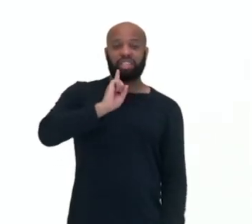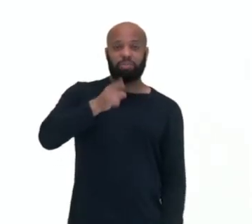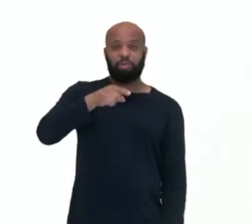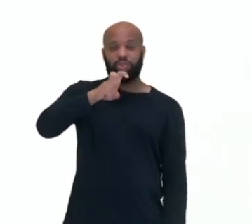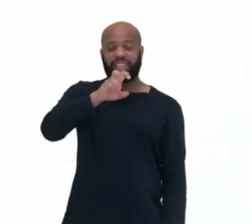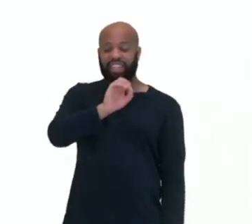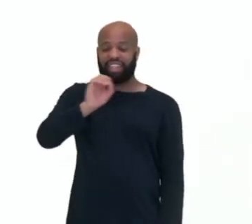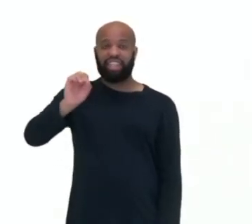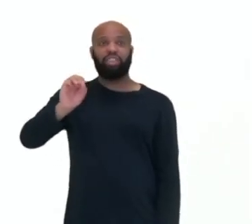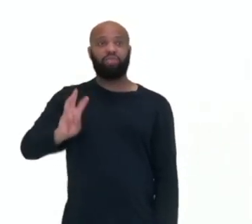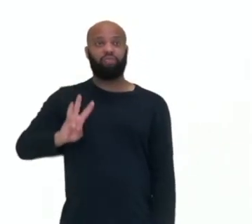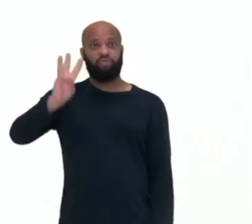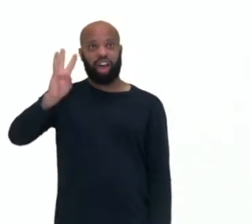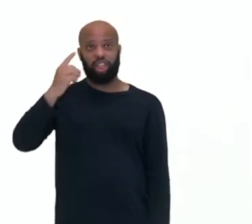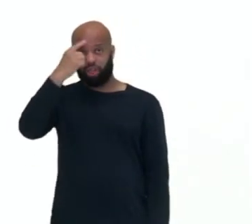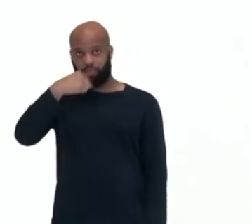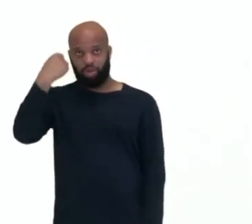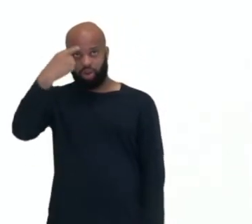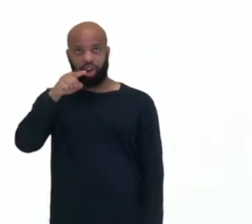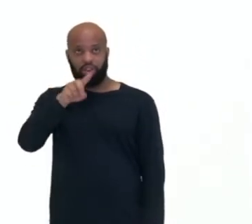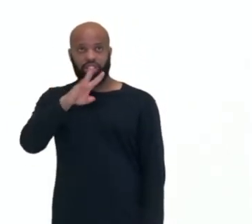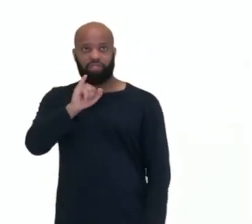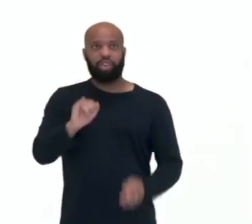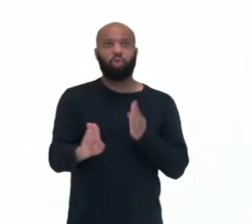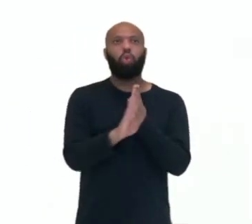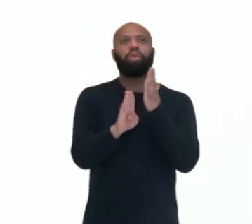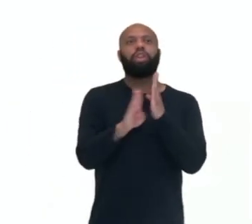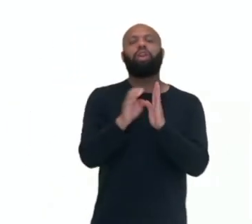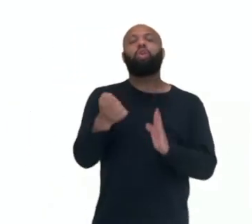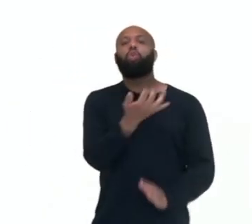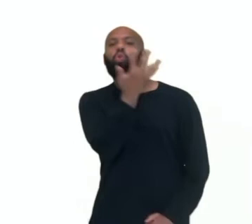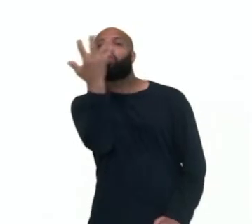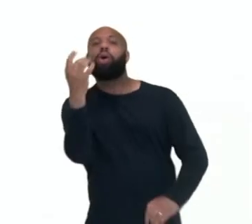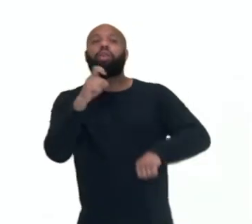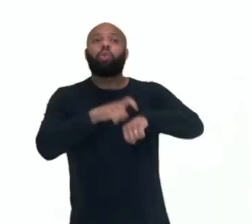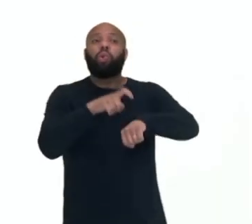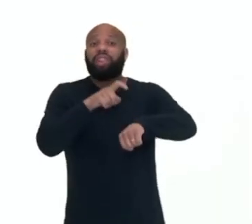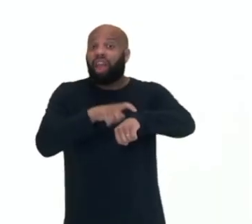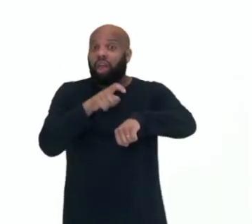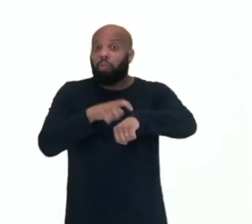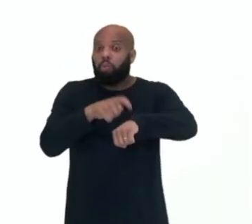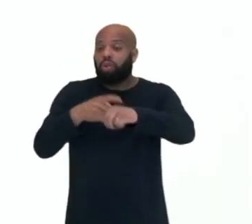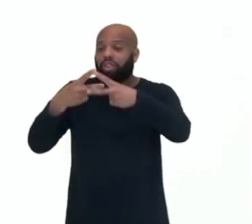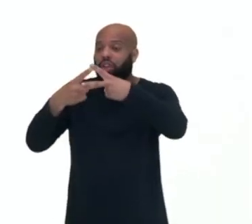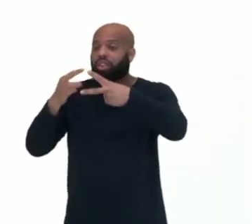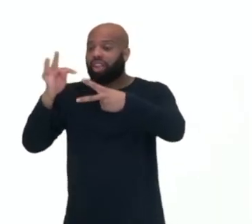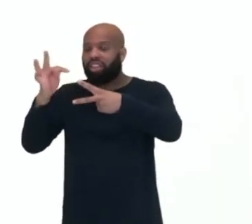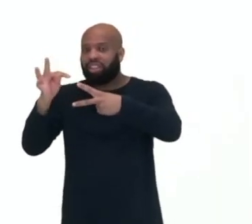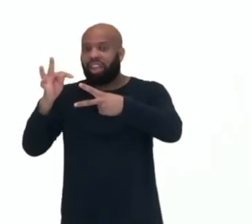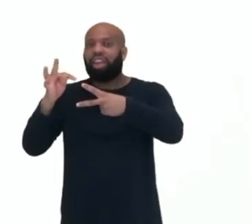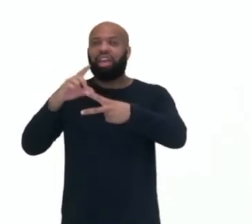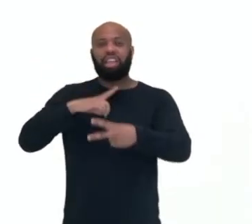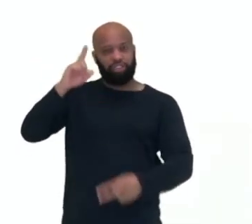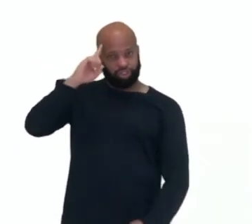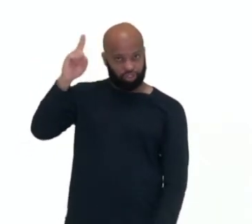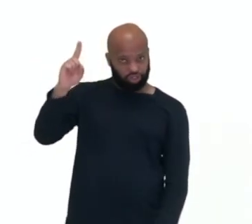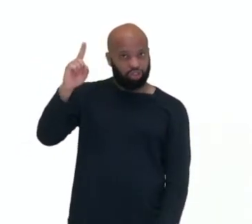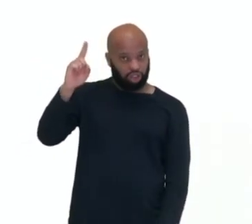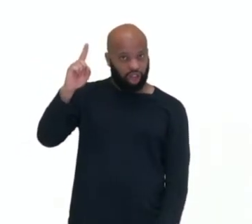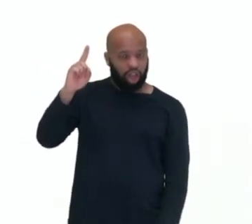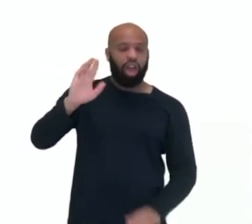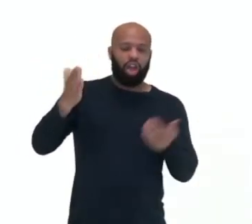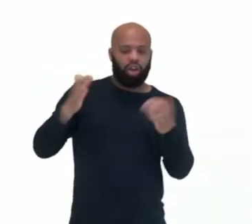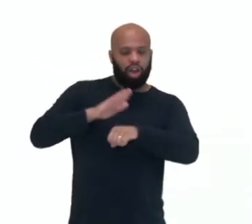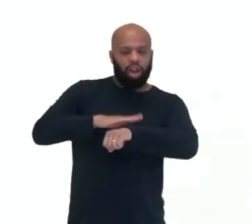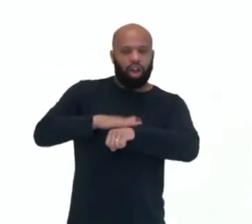7.500 watts por hora. Determine por quanto tempo este aparelho ficou ligado por dia. Eu vou dar um tempinho